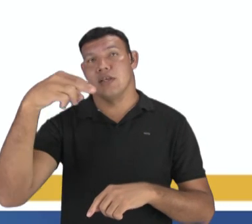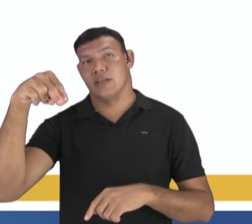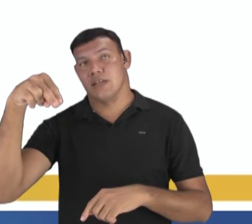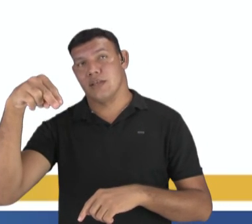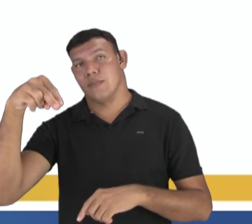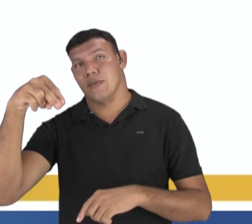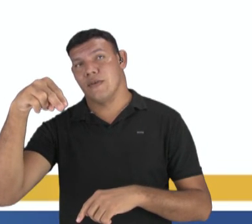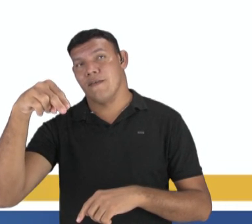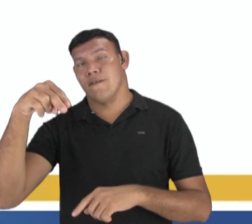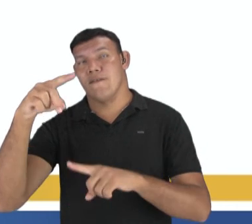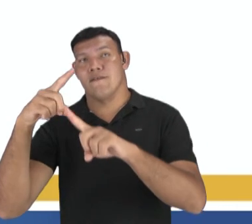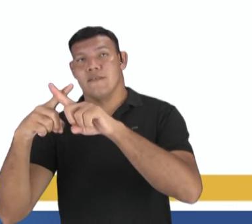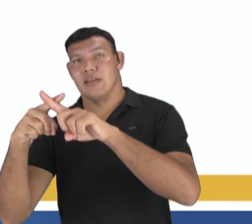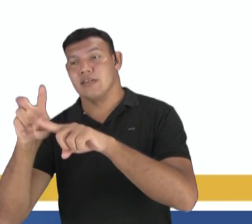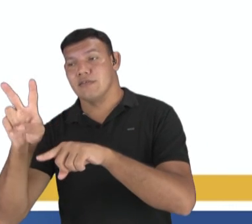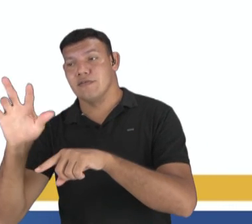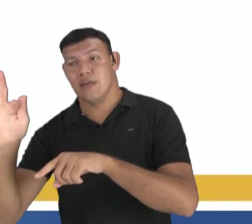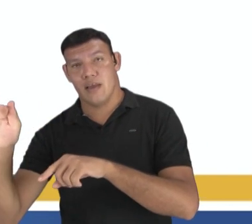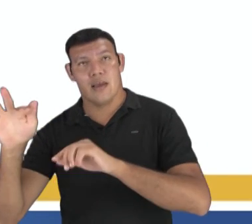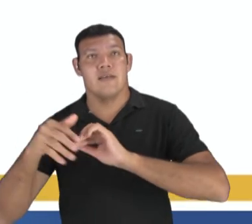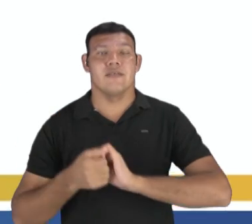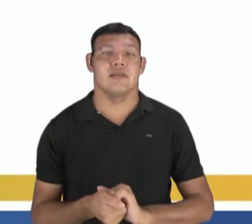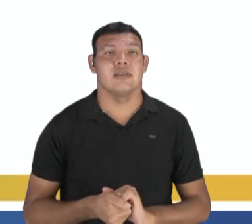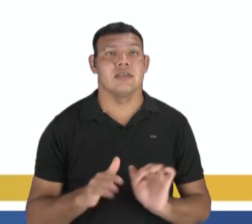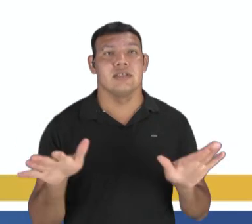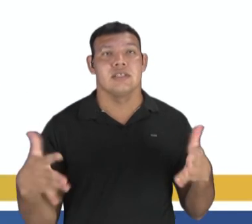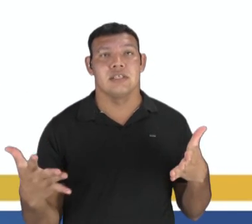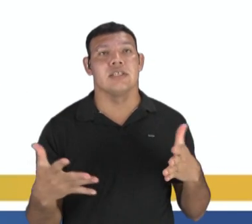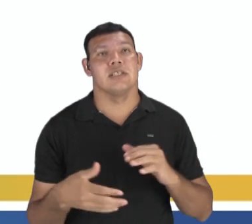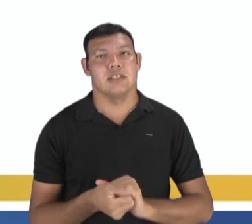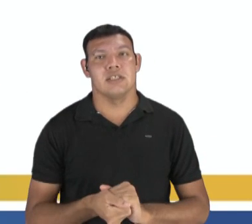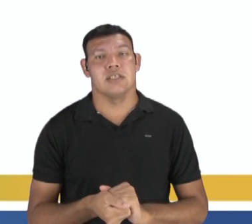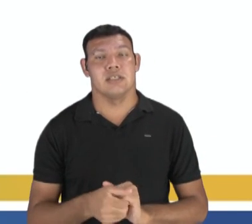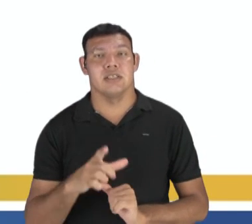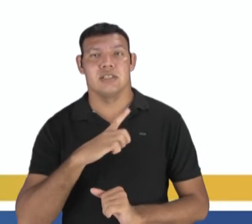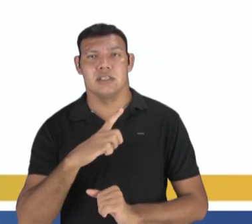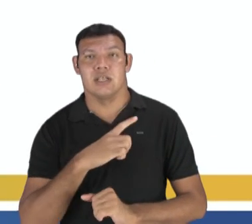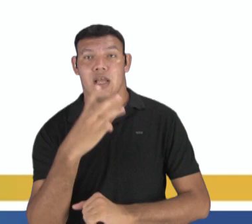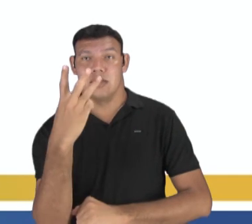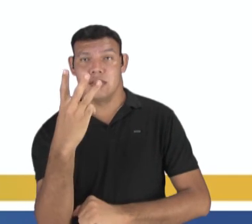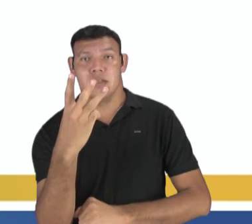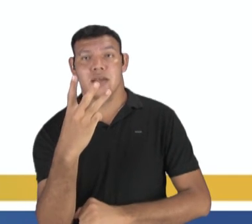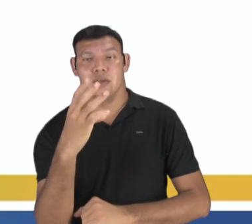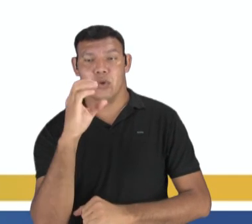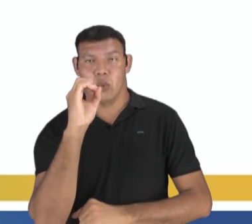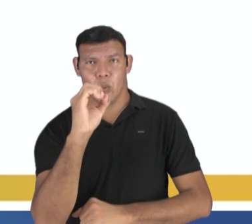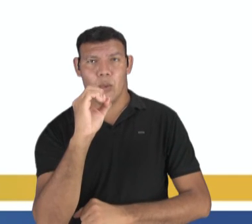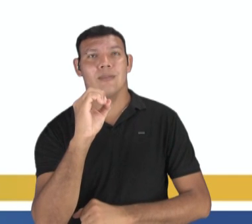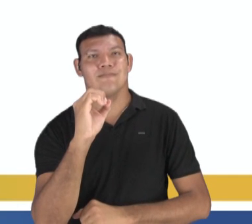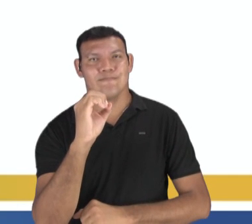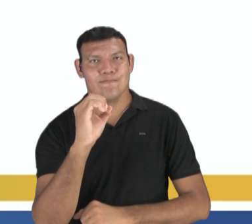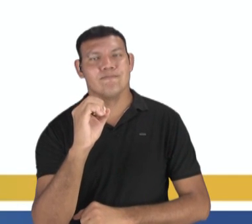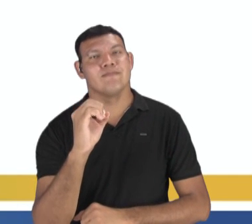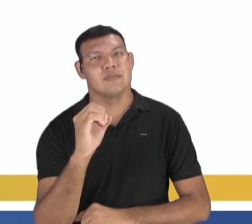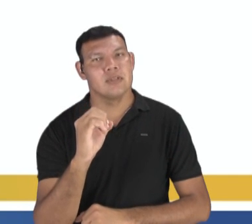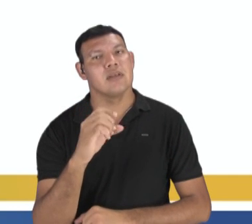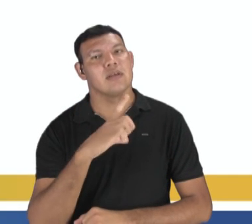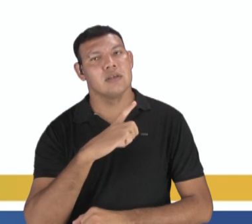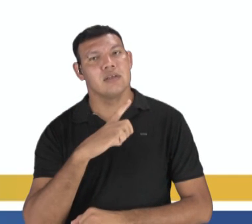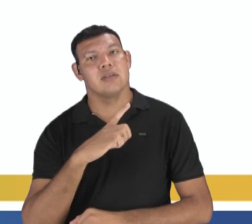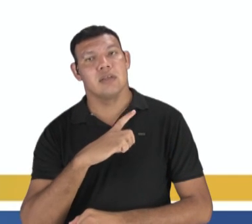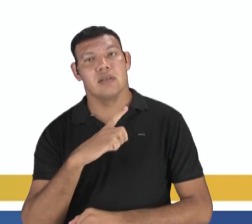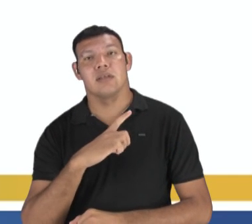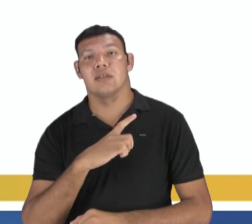Pessoal, então se eu tinha 3 bolinhas em movimento no início, eu tenho que ter 3 bolinhas se movimentando